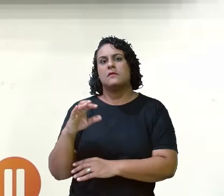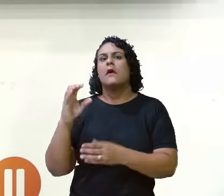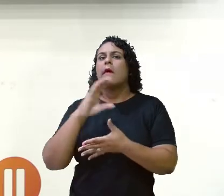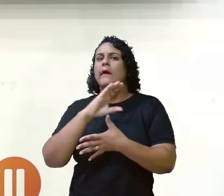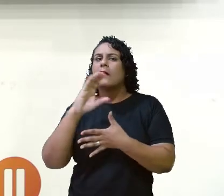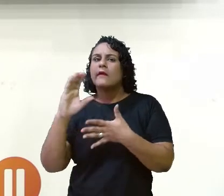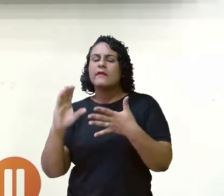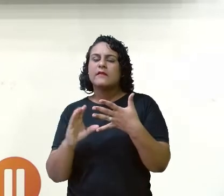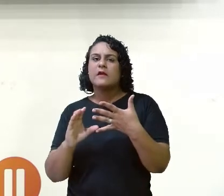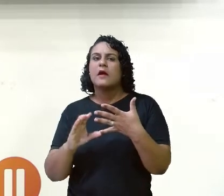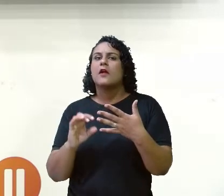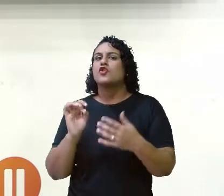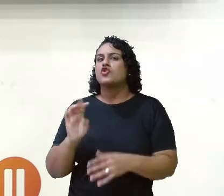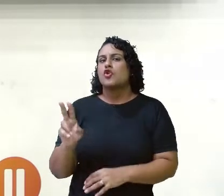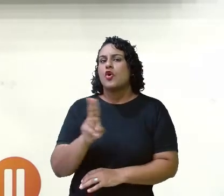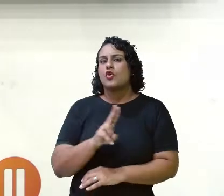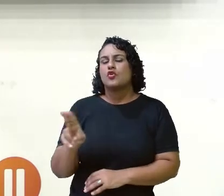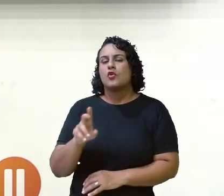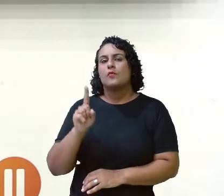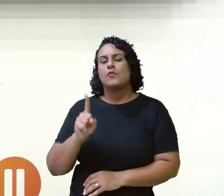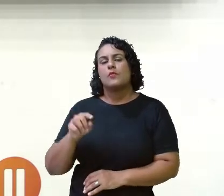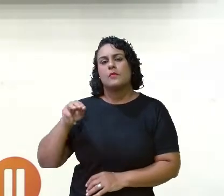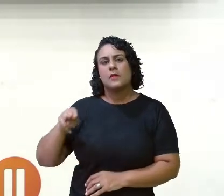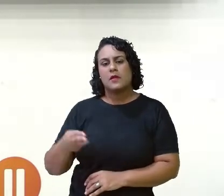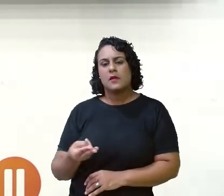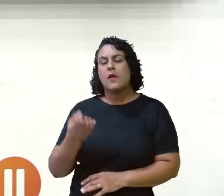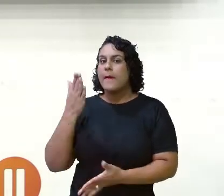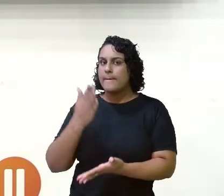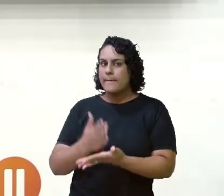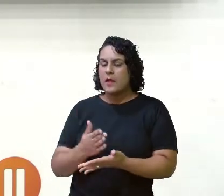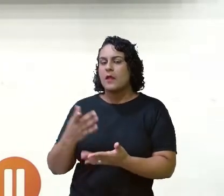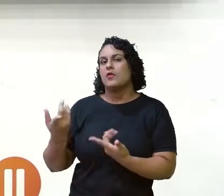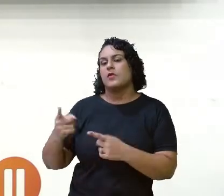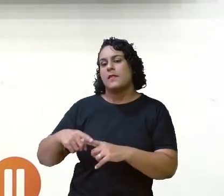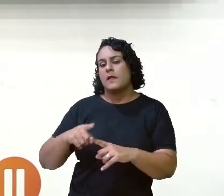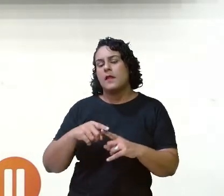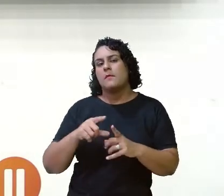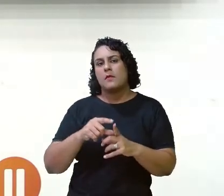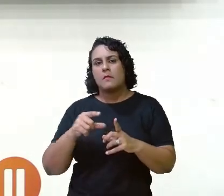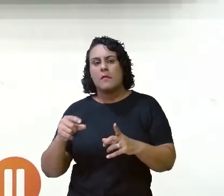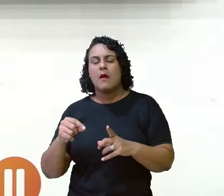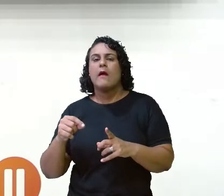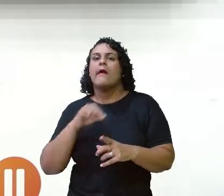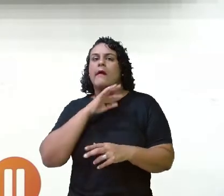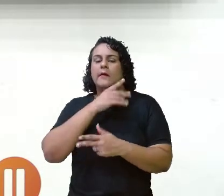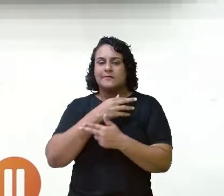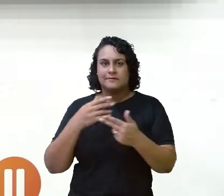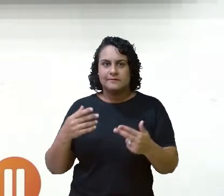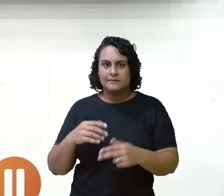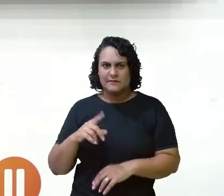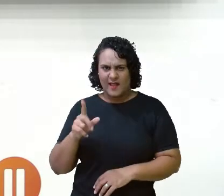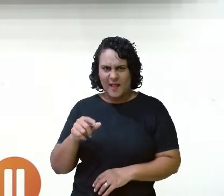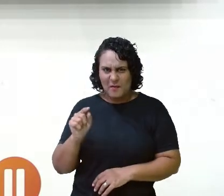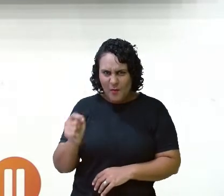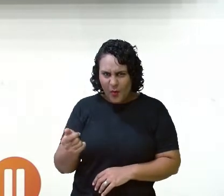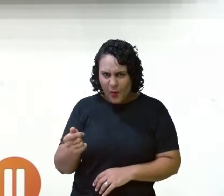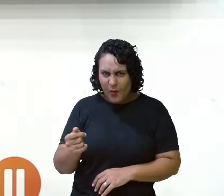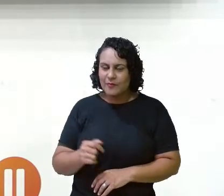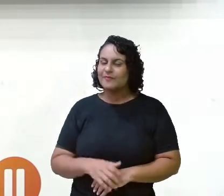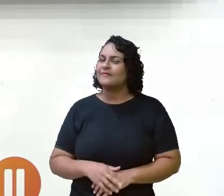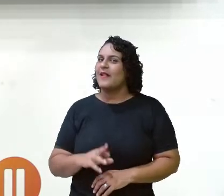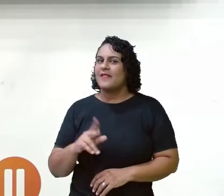a somente 1,5 milhão de espécies. Será que é pouquinho, hein? Eu vou mostrar a você que não